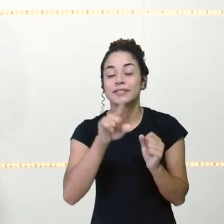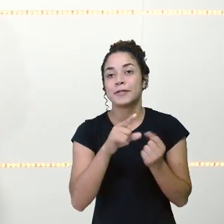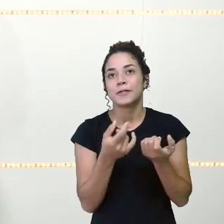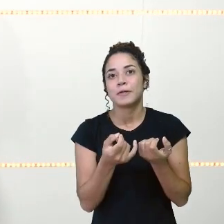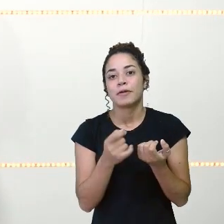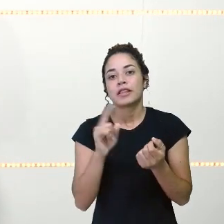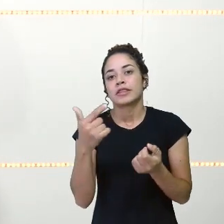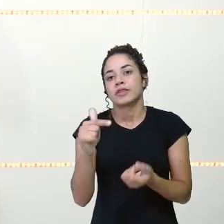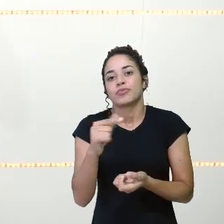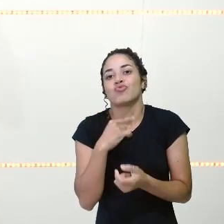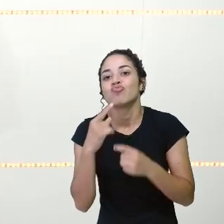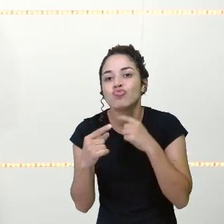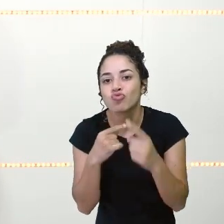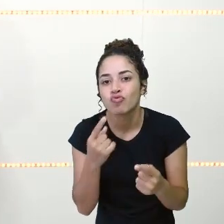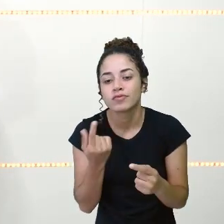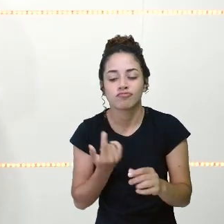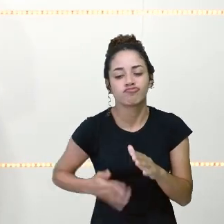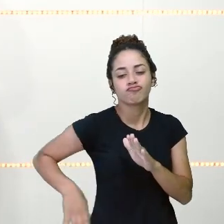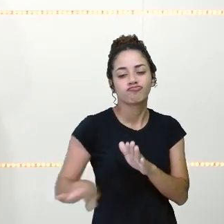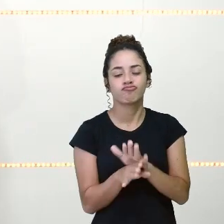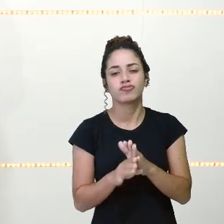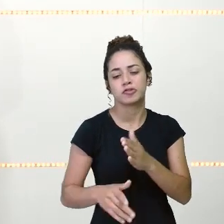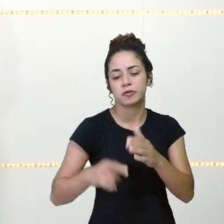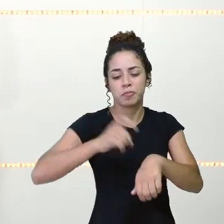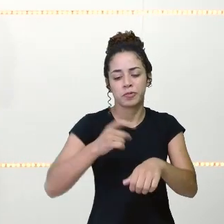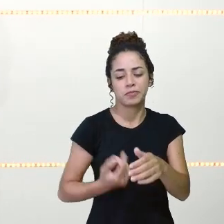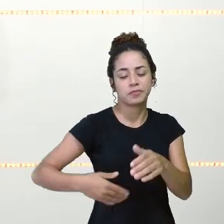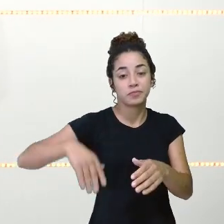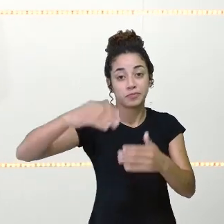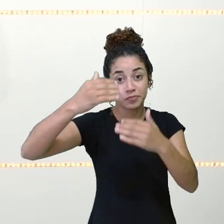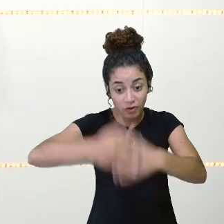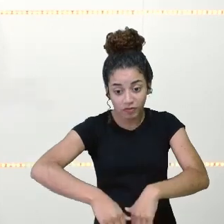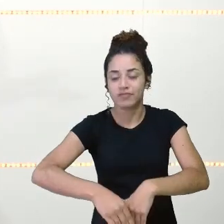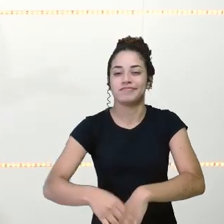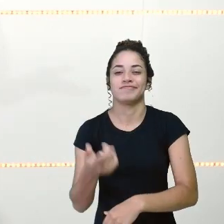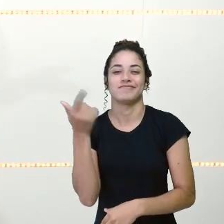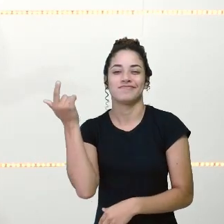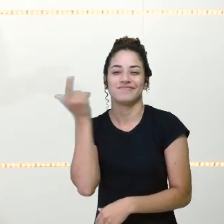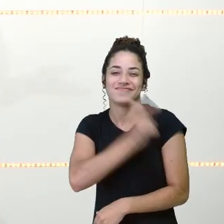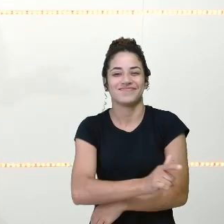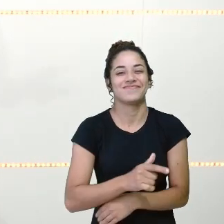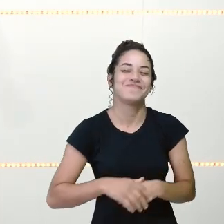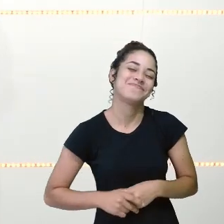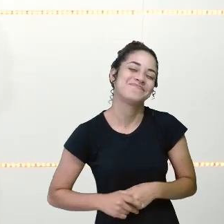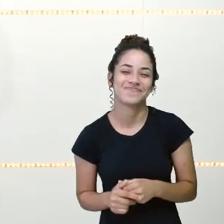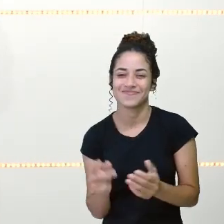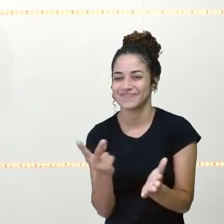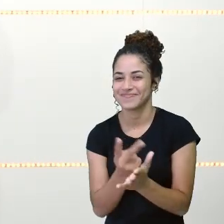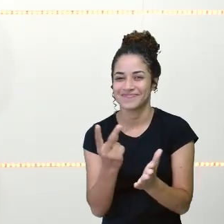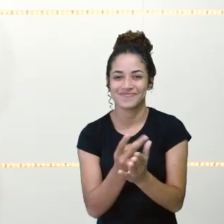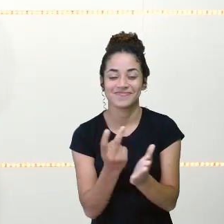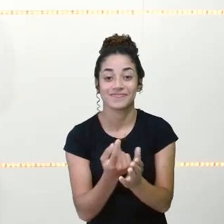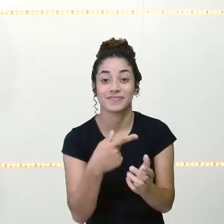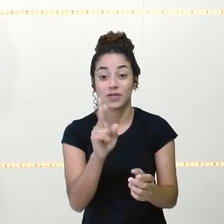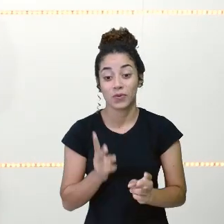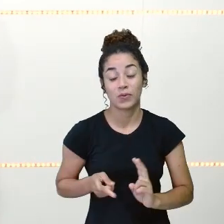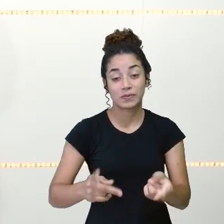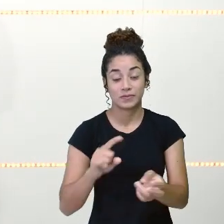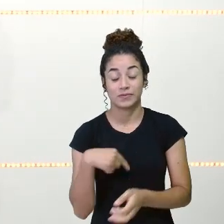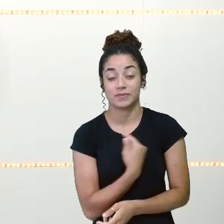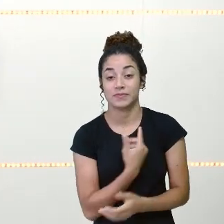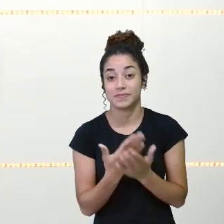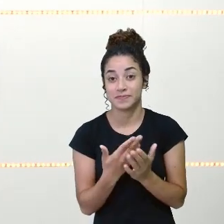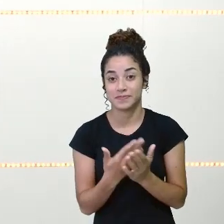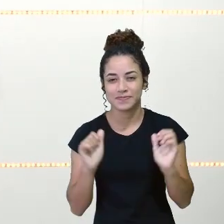não tenha dúvida, que você chegue na hora da prova e arrase, como sempre fazem ao acompanhar as nossas